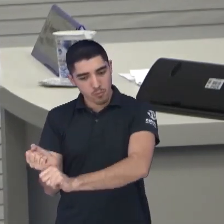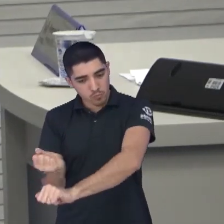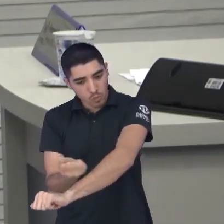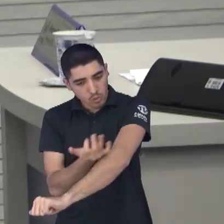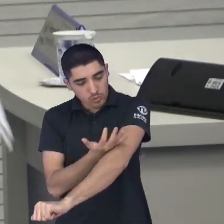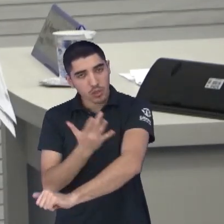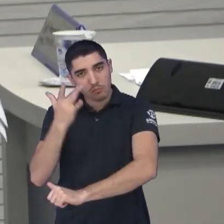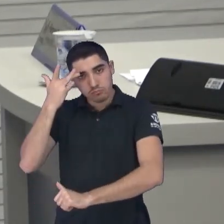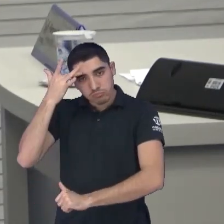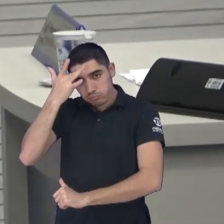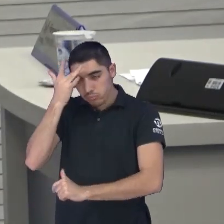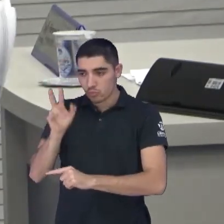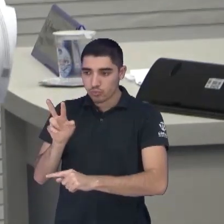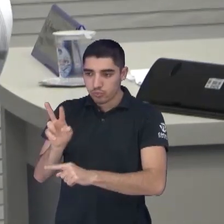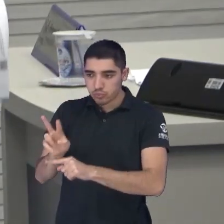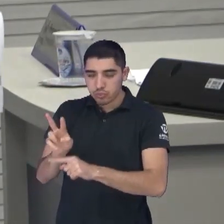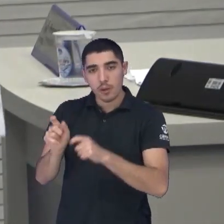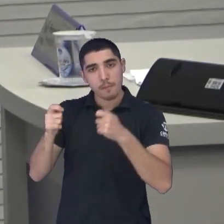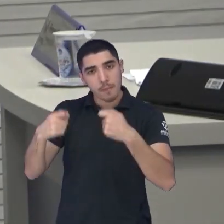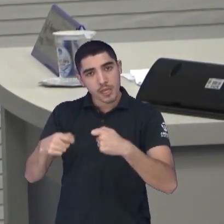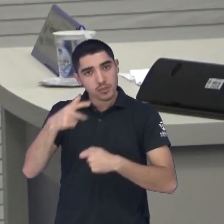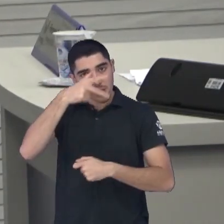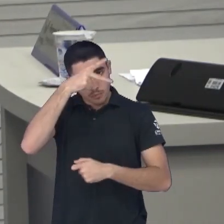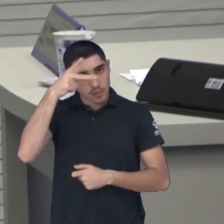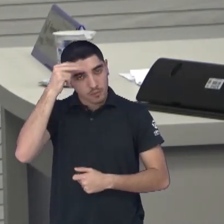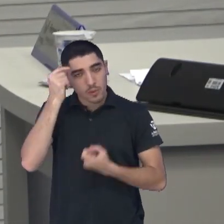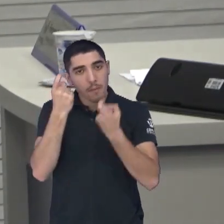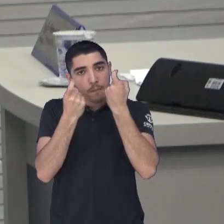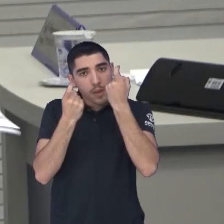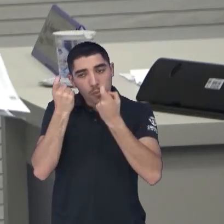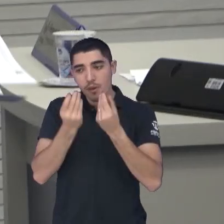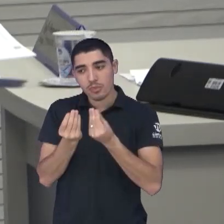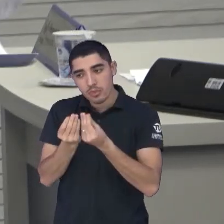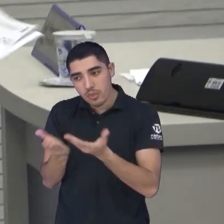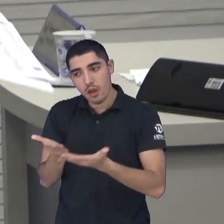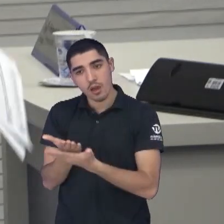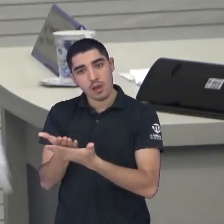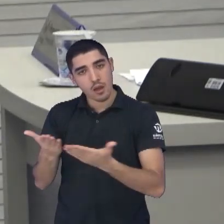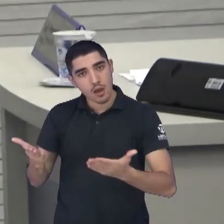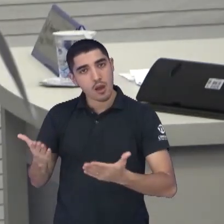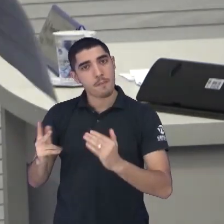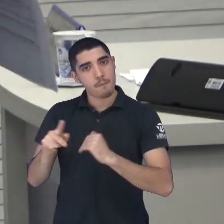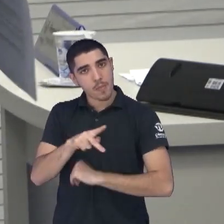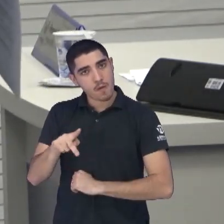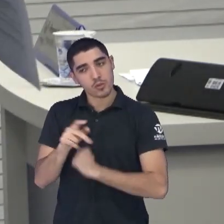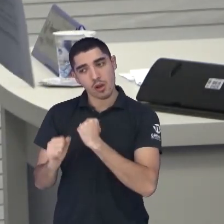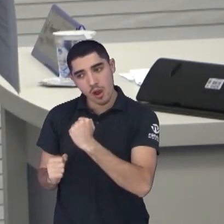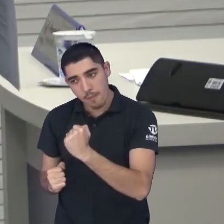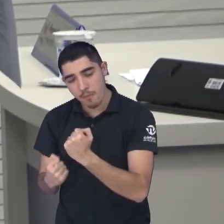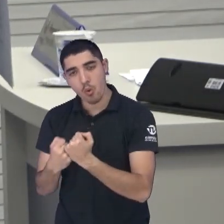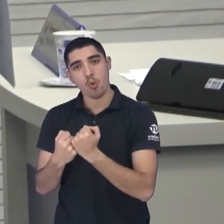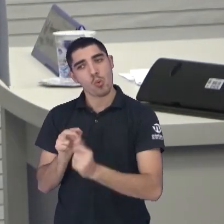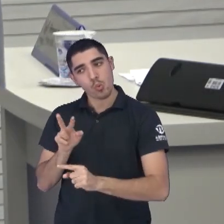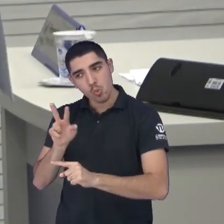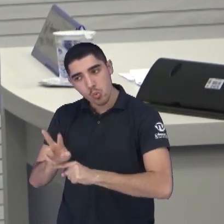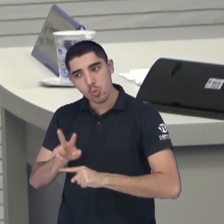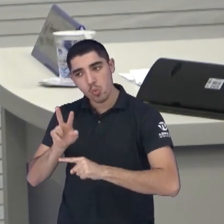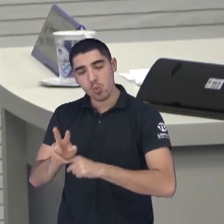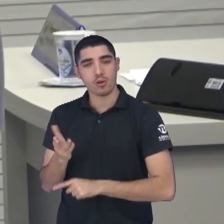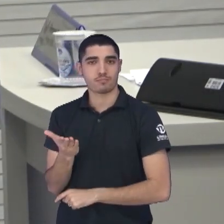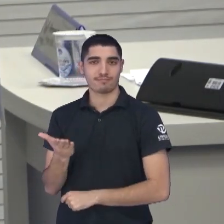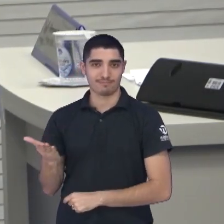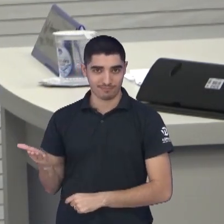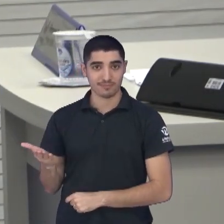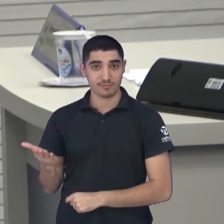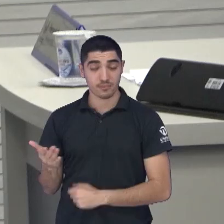Executivo faça um acompanhamento para facilitar a vida delas, para dar suporte para elas, que é para